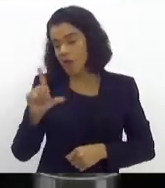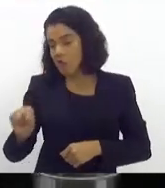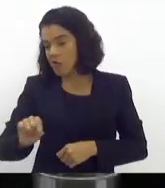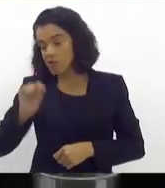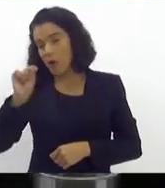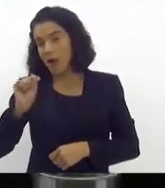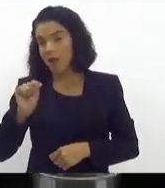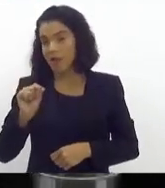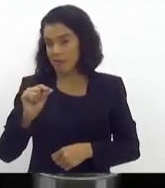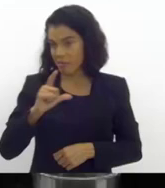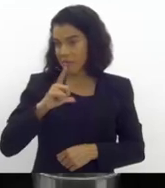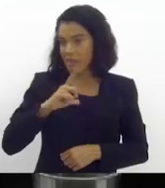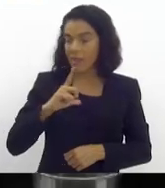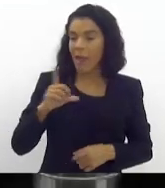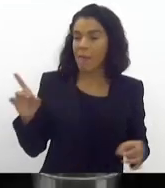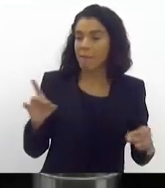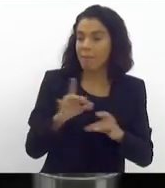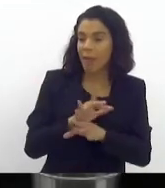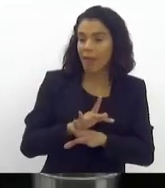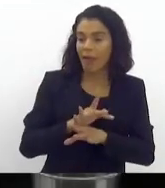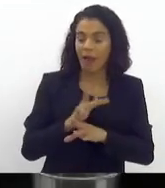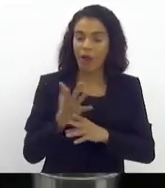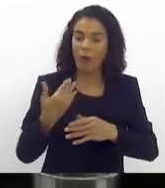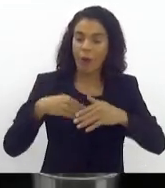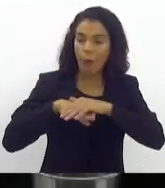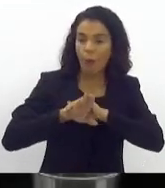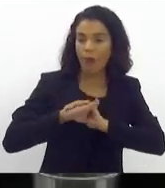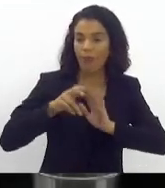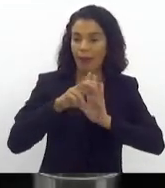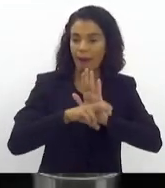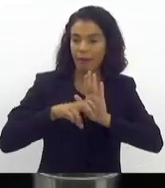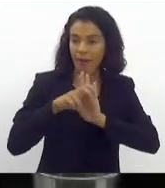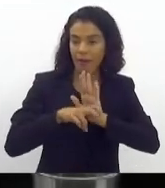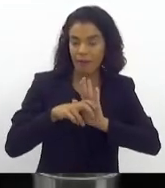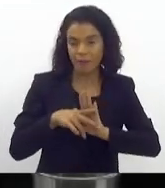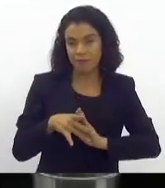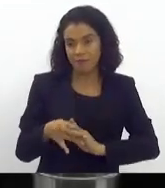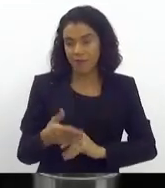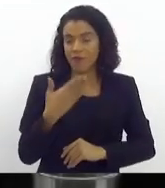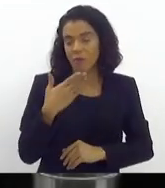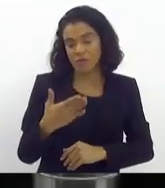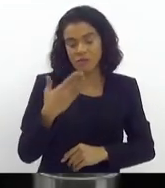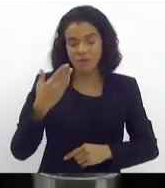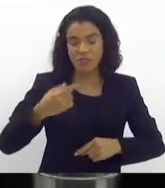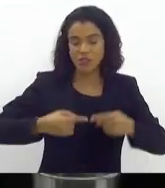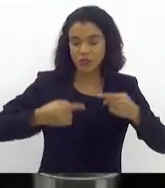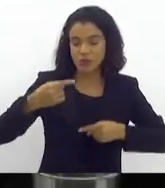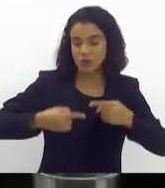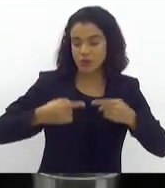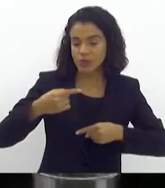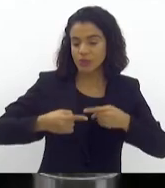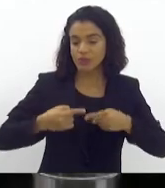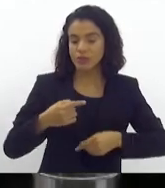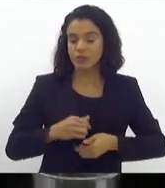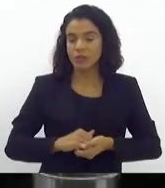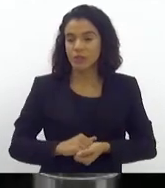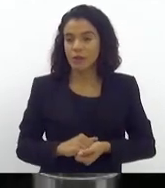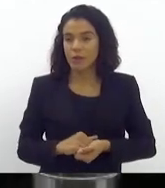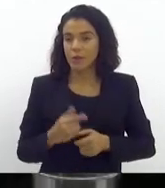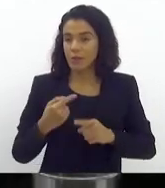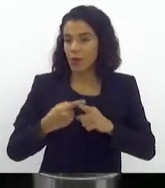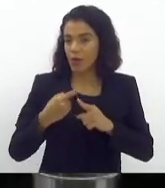tenho, deixa quem possui o dispositivo ir. Eu pedi para discutir, porque eu achei